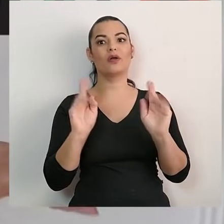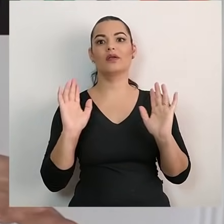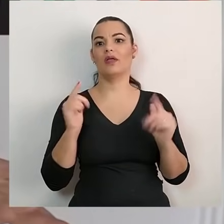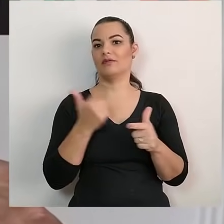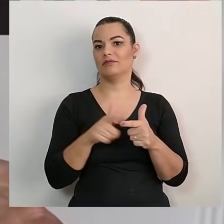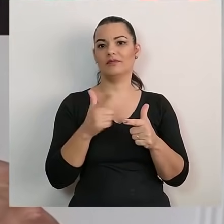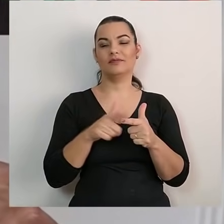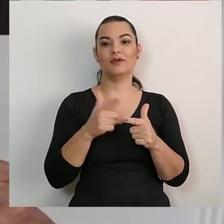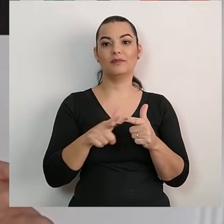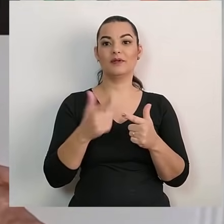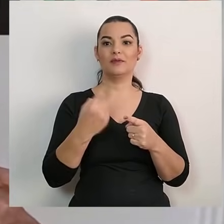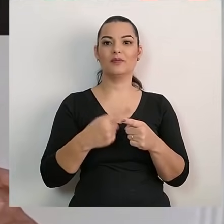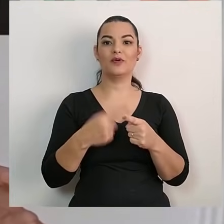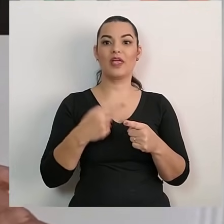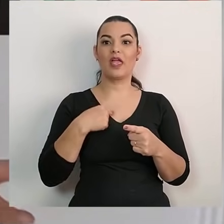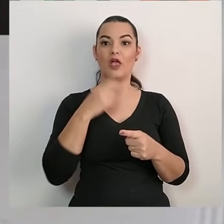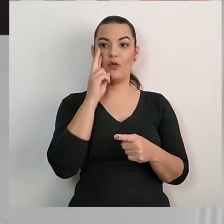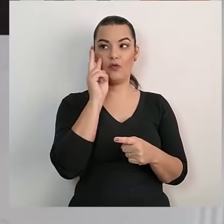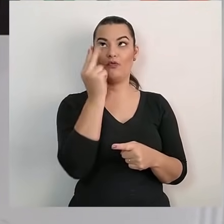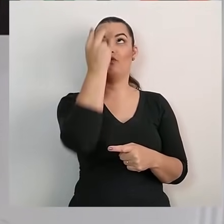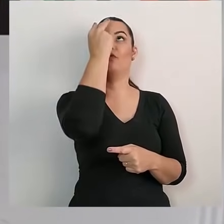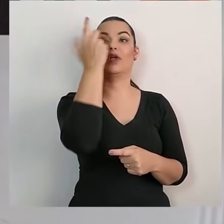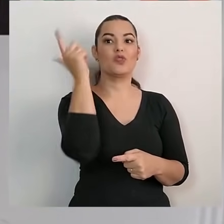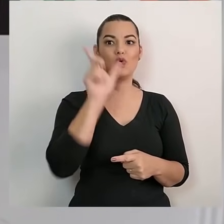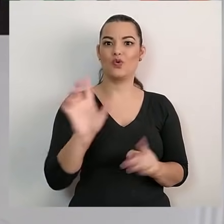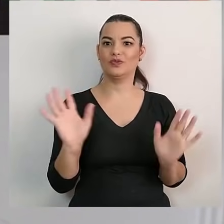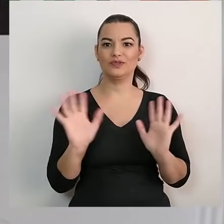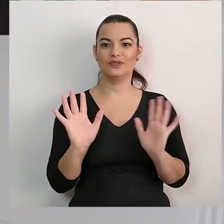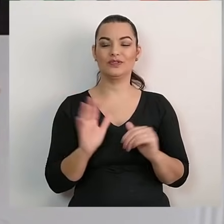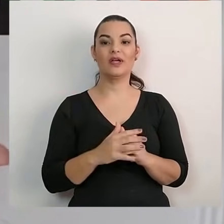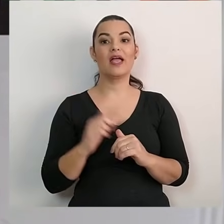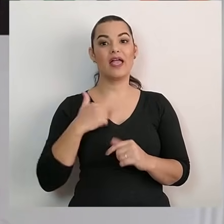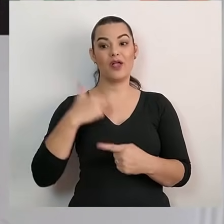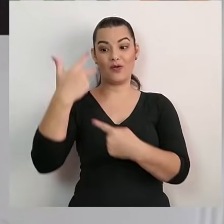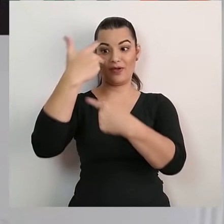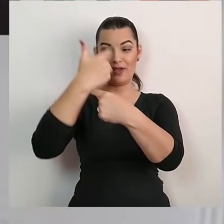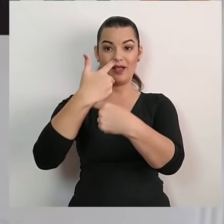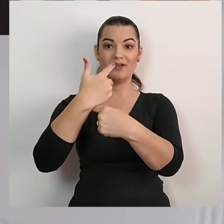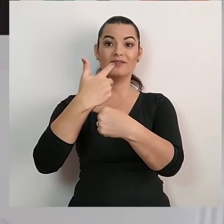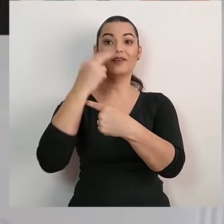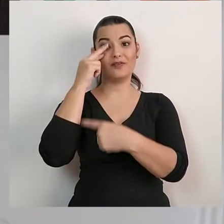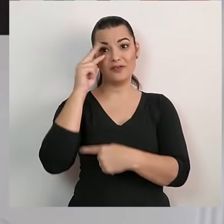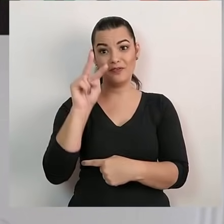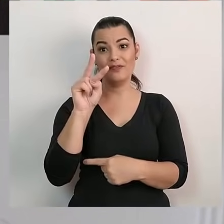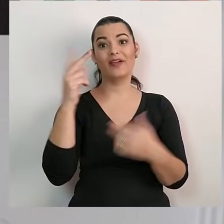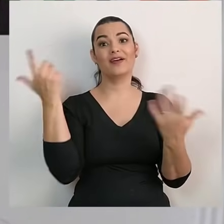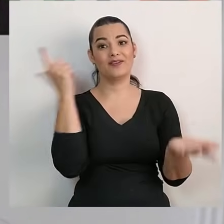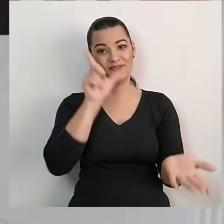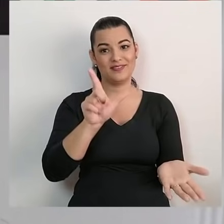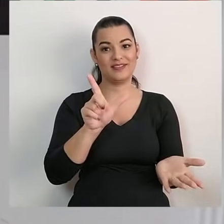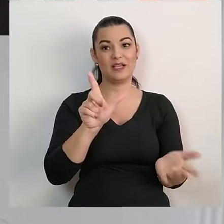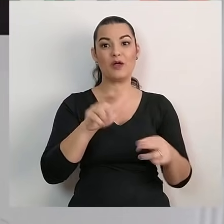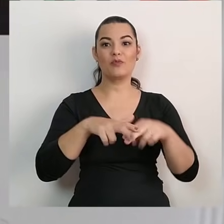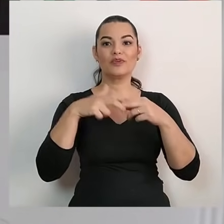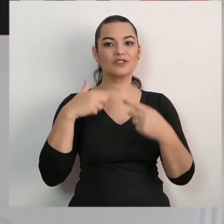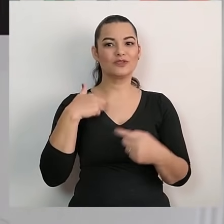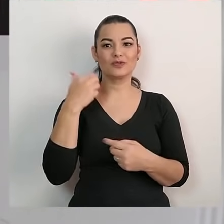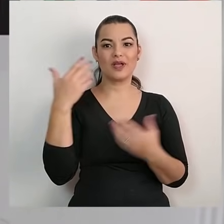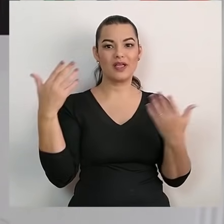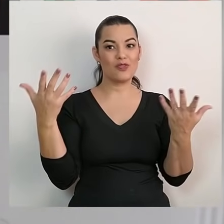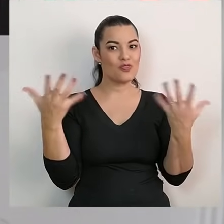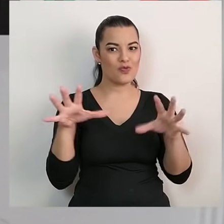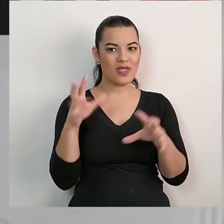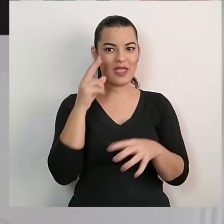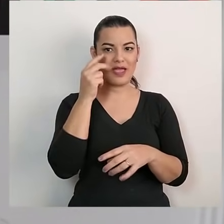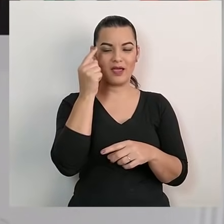porque eu não vou conseguir enxergar a imagem. Como a Pro está gravando, aí eu vou conseguir enxergar aqui na gravação, tá bom?